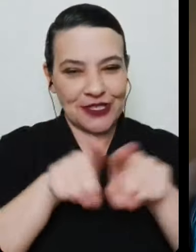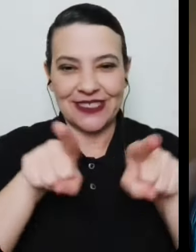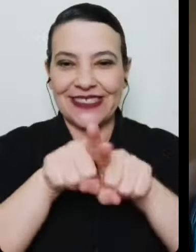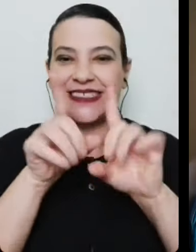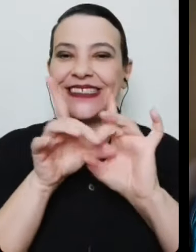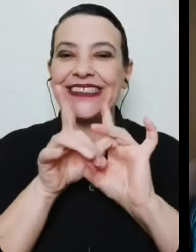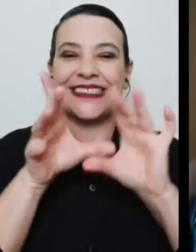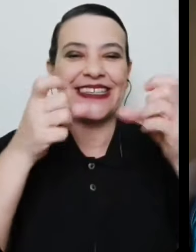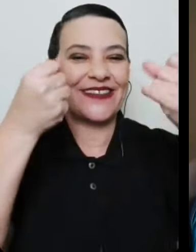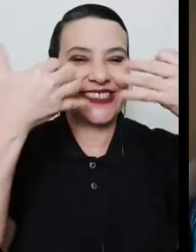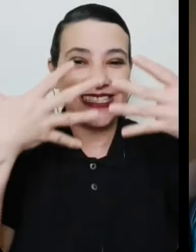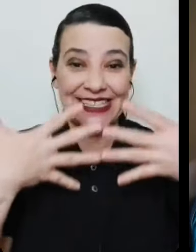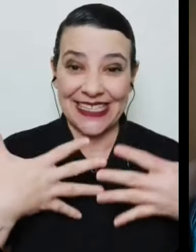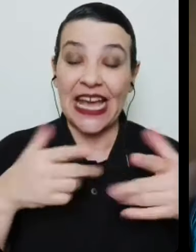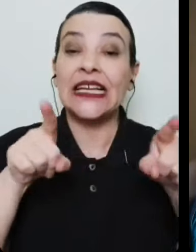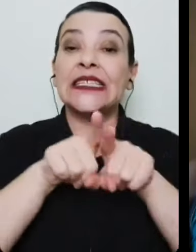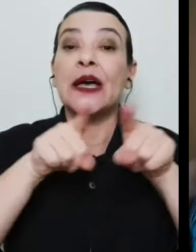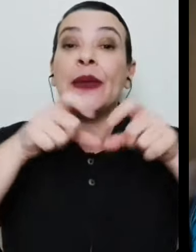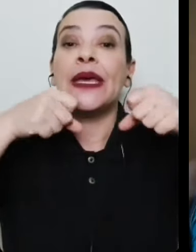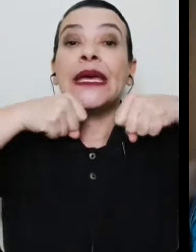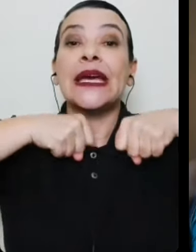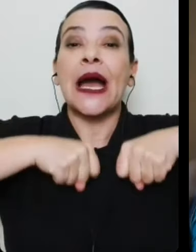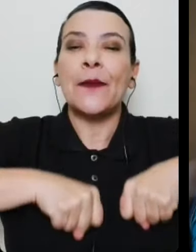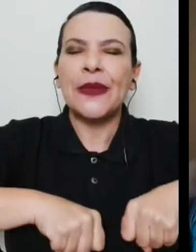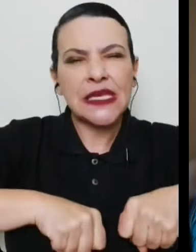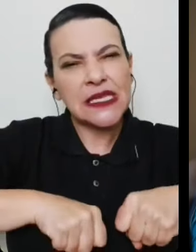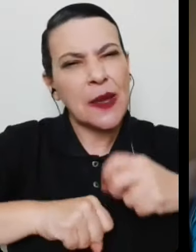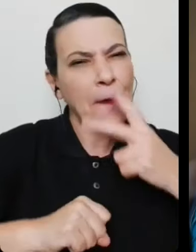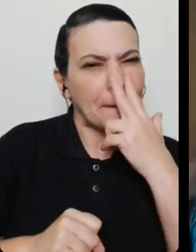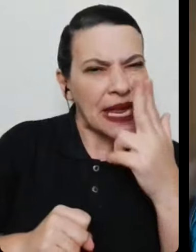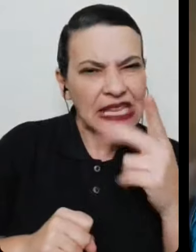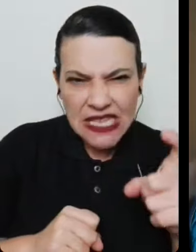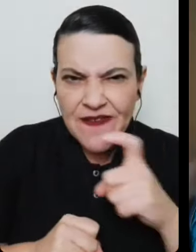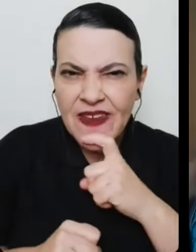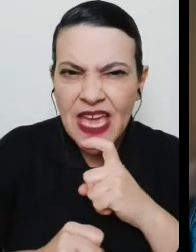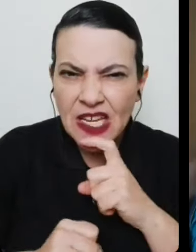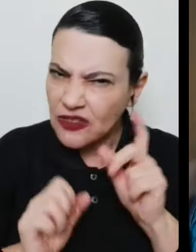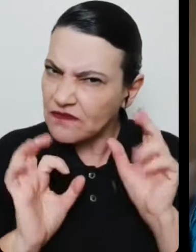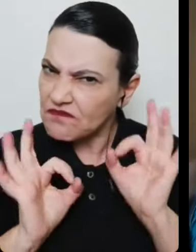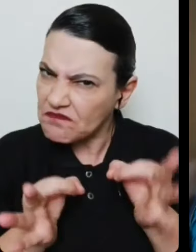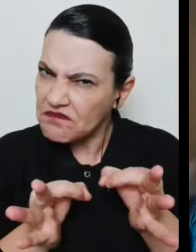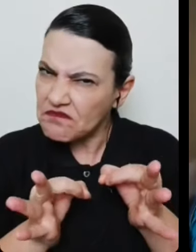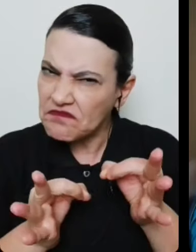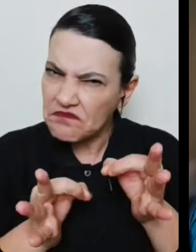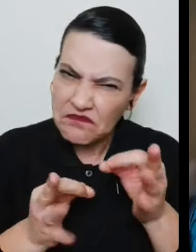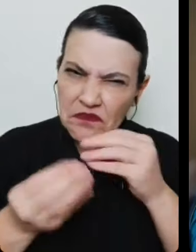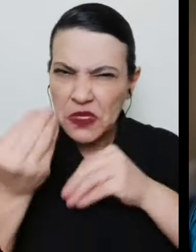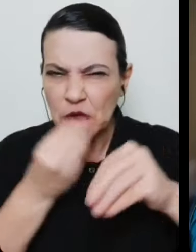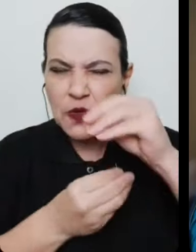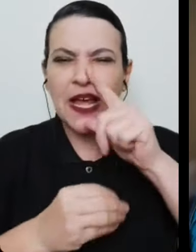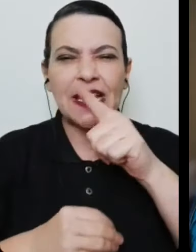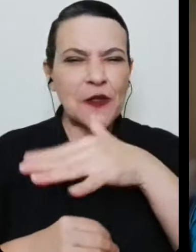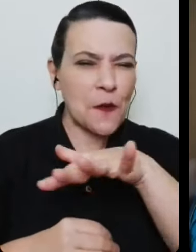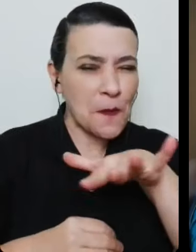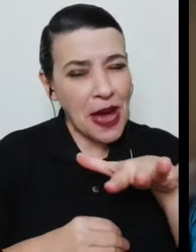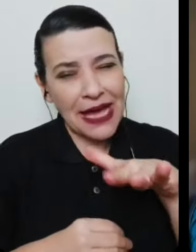Tá com uma camiseta, um tom de verde, é isso? Um tom de verde meio mar, assim, sou meio ruim para